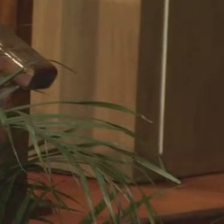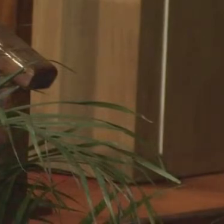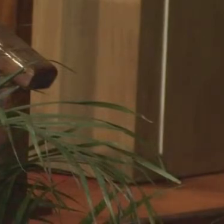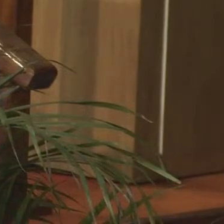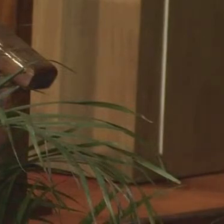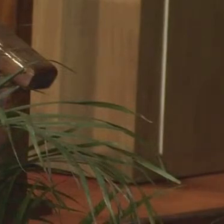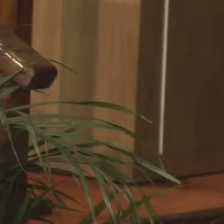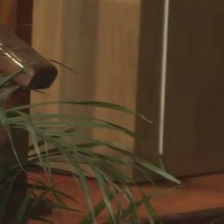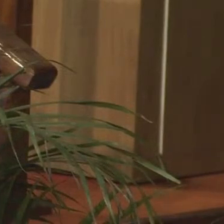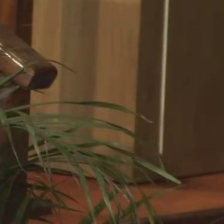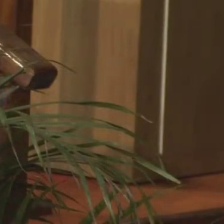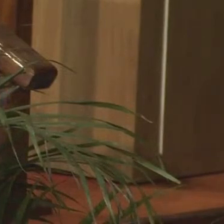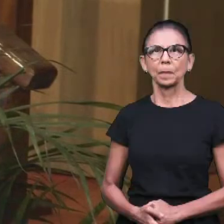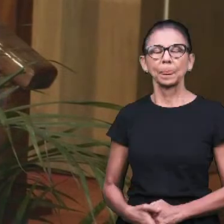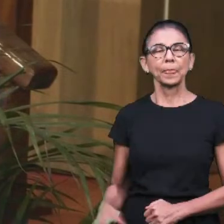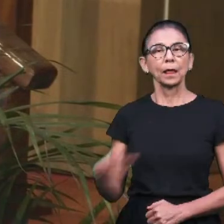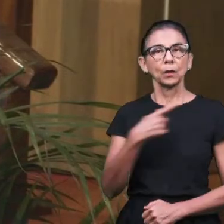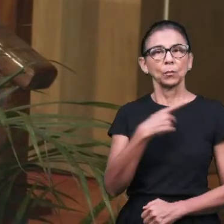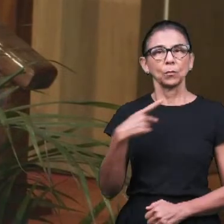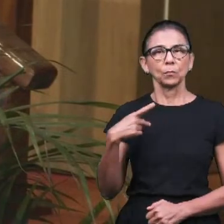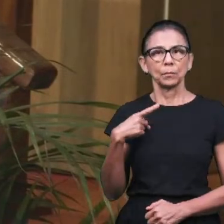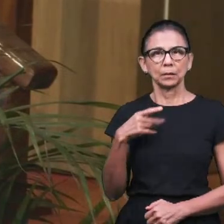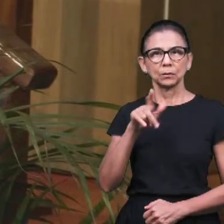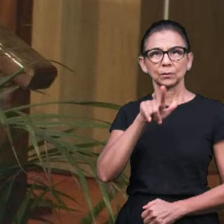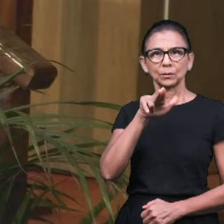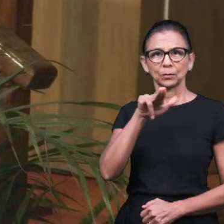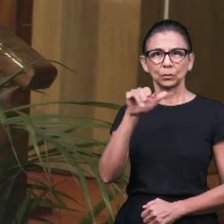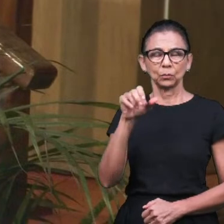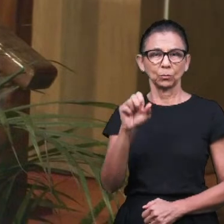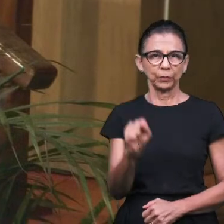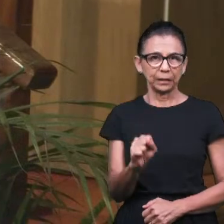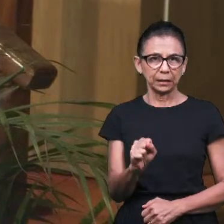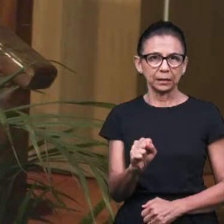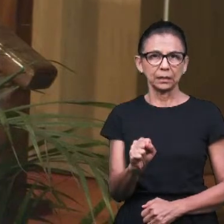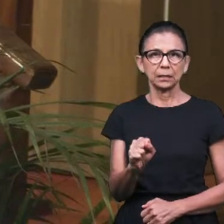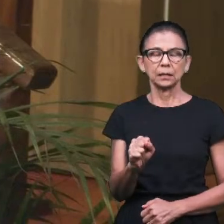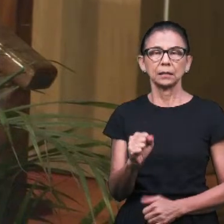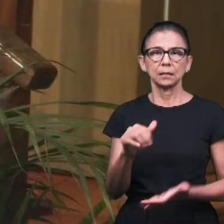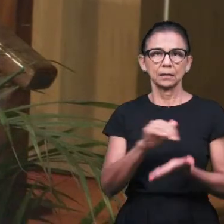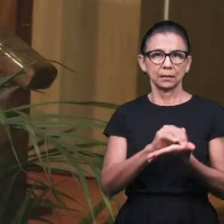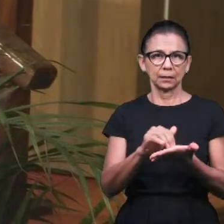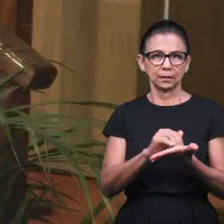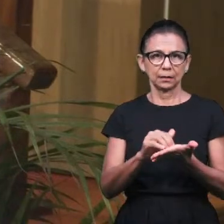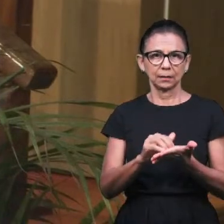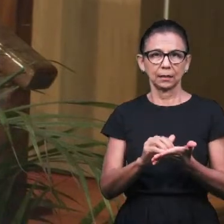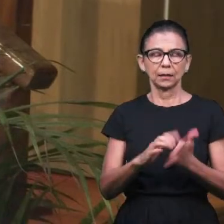é o secretário-geral da Igreja Cristã Maranata, ele que vai